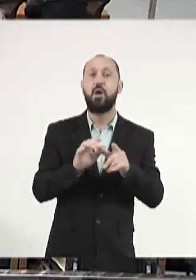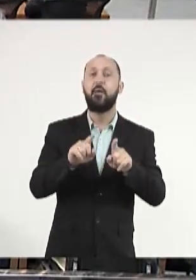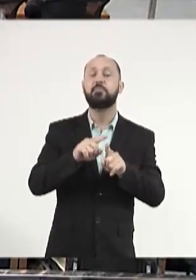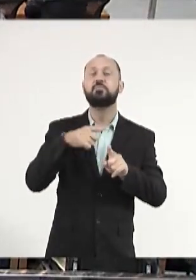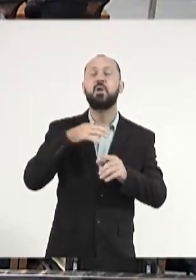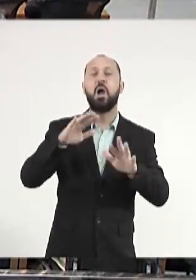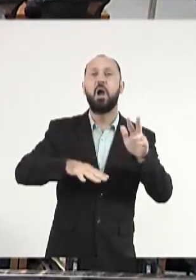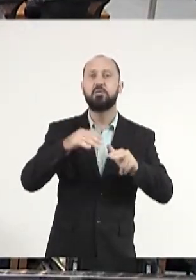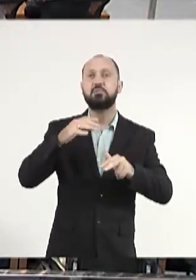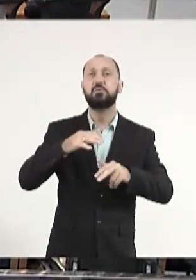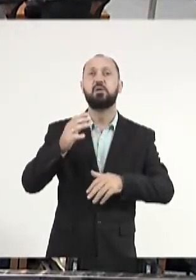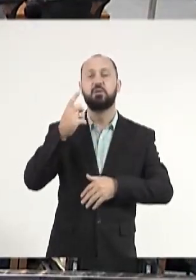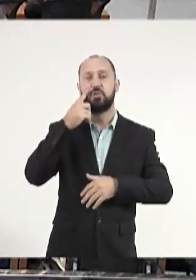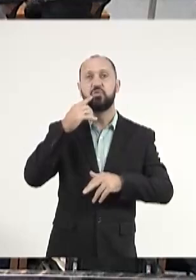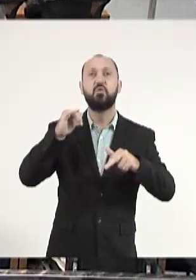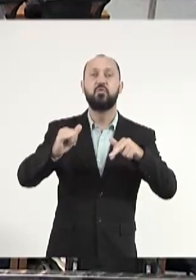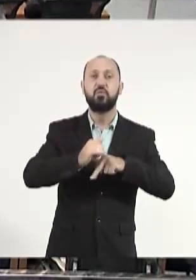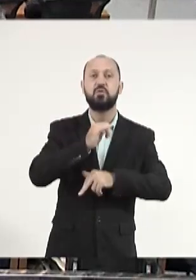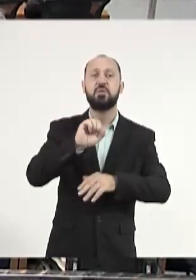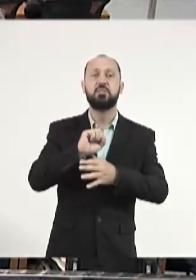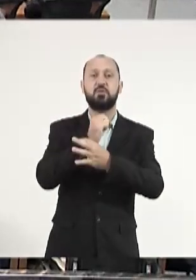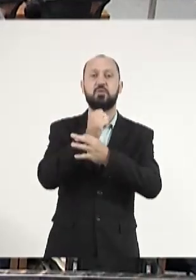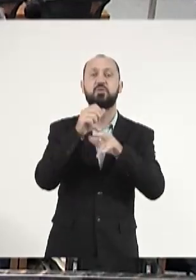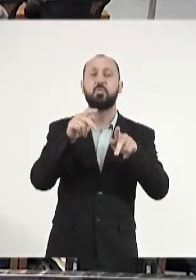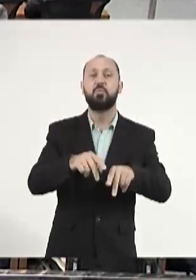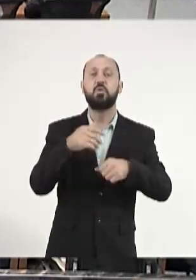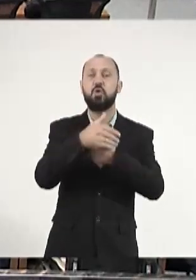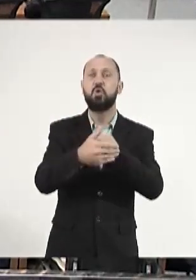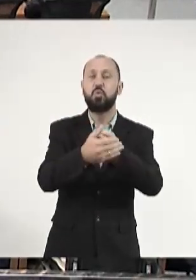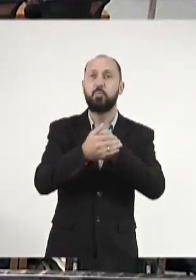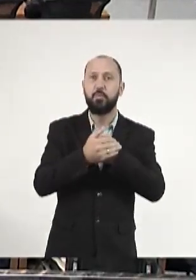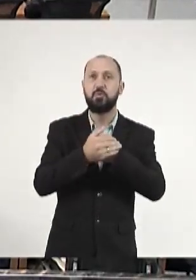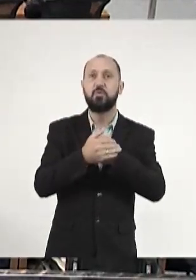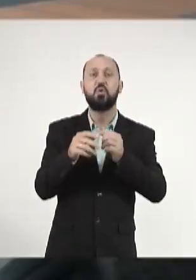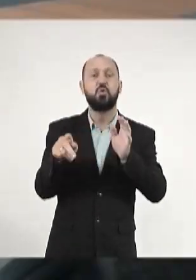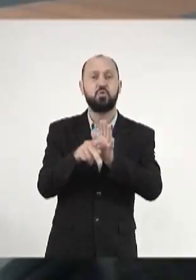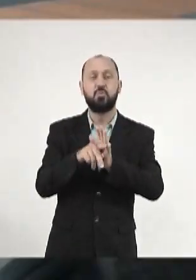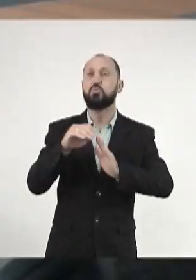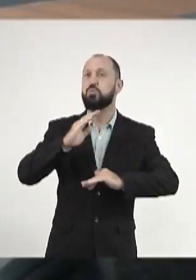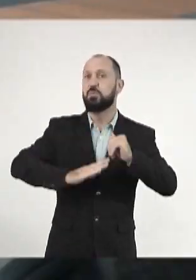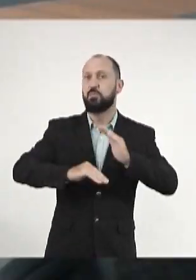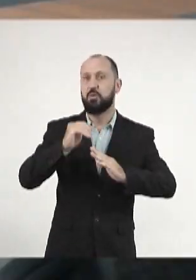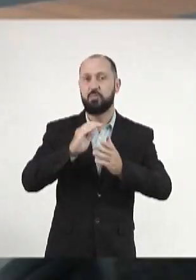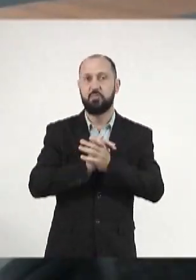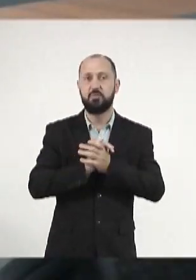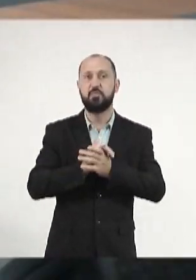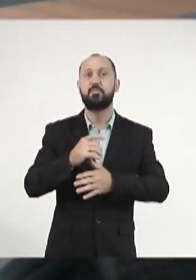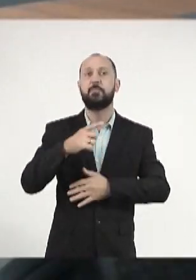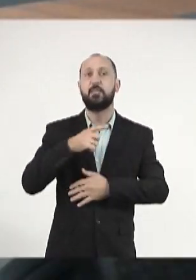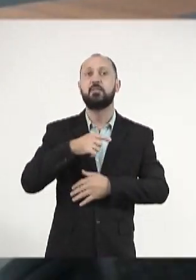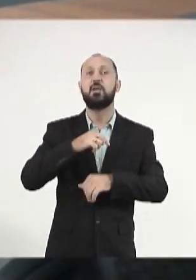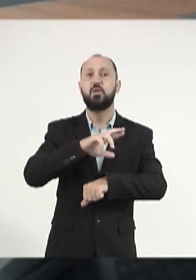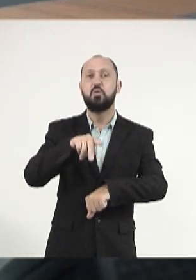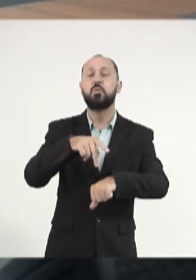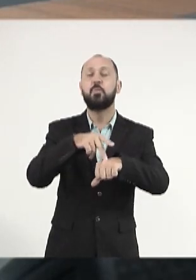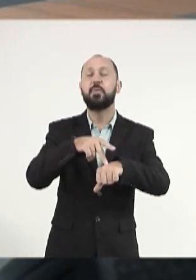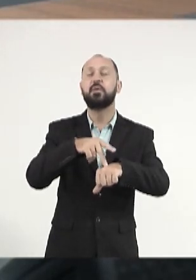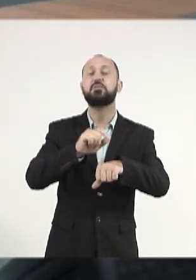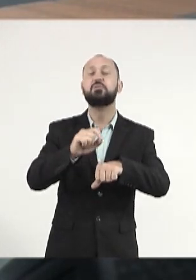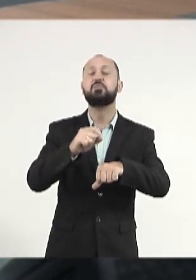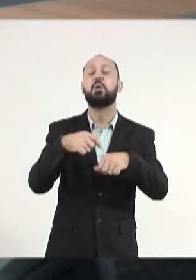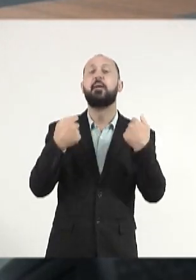são vítimas de um sistema de segurança pública que não protege nem sequer os próprios trabalhadores. Nós temos no país uma